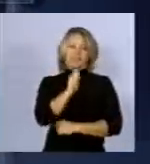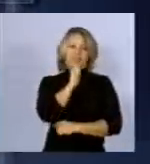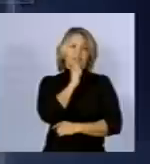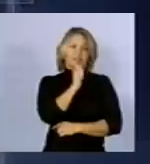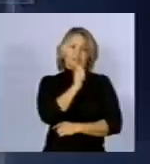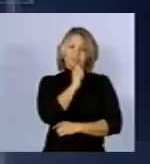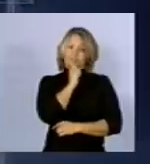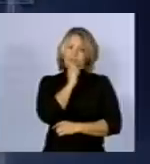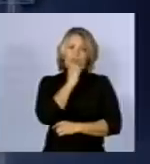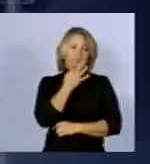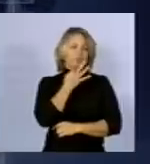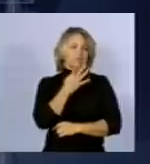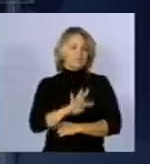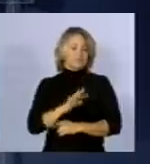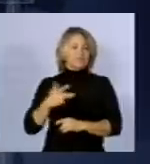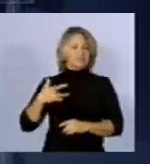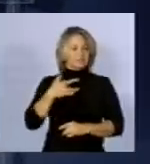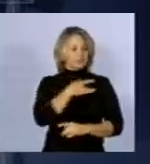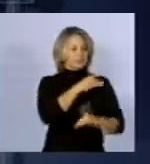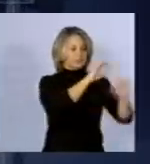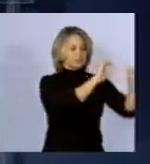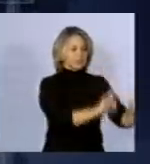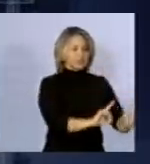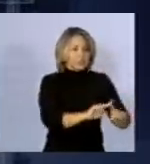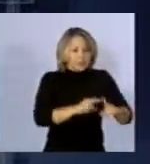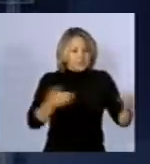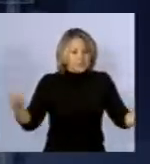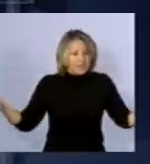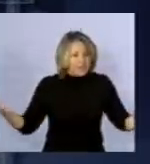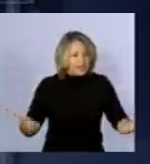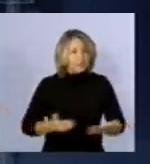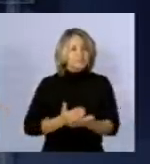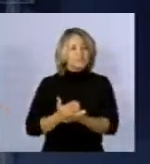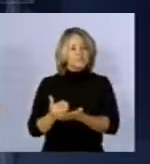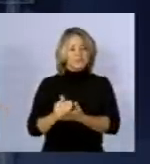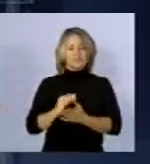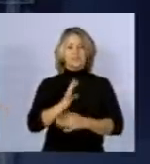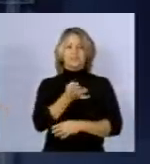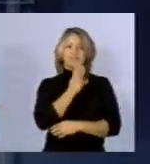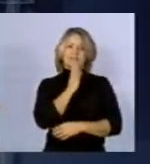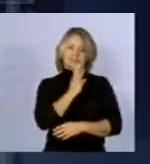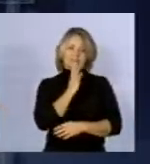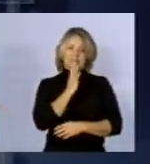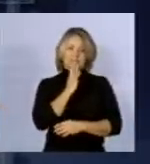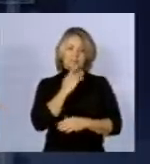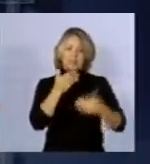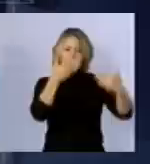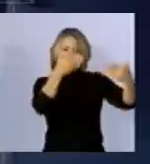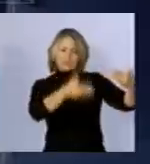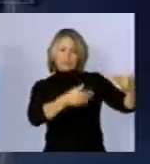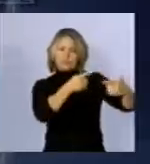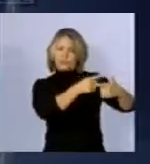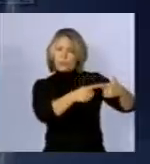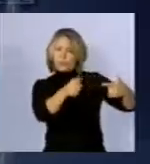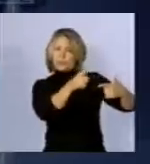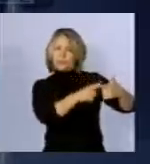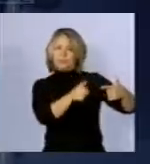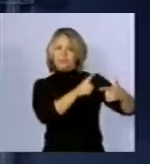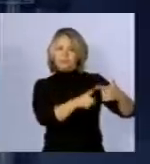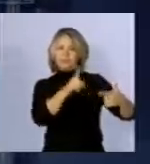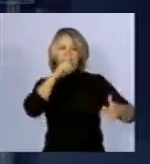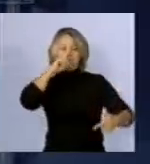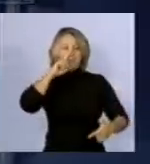saúde como um direito fato é que agora reconhecemos e estamos diante de um risco eh que as